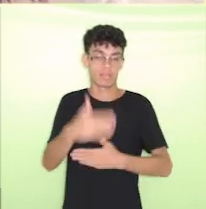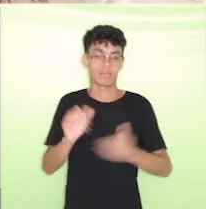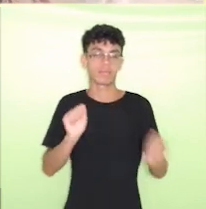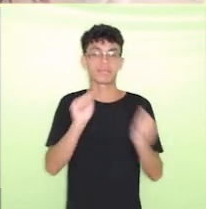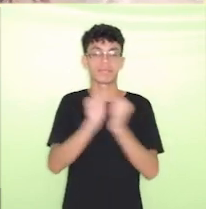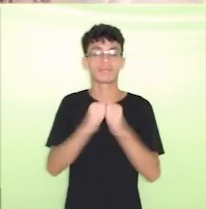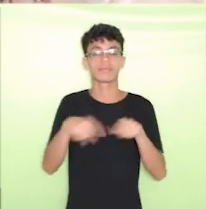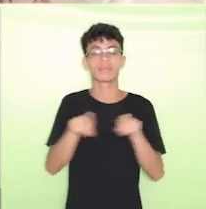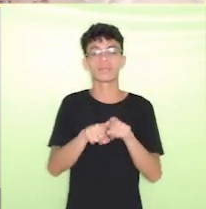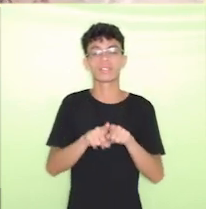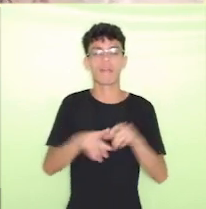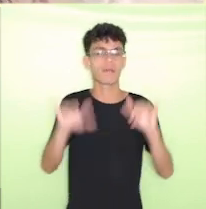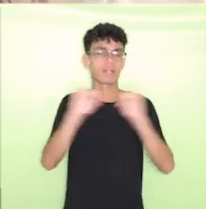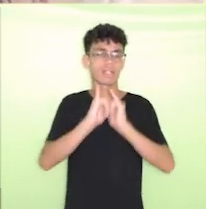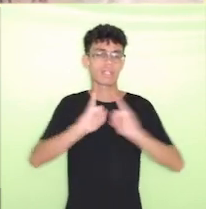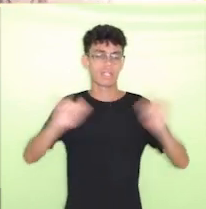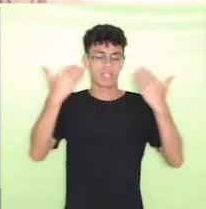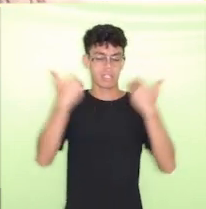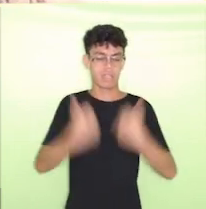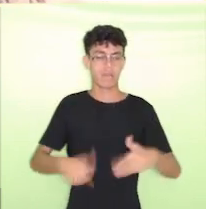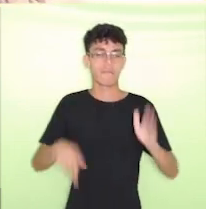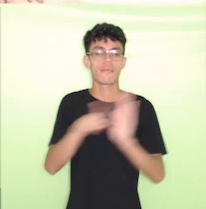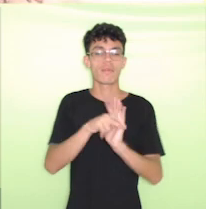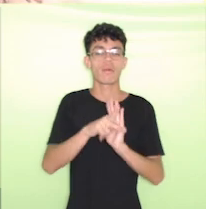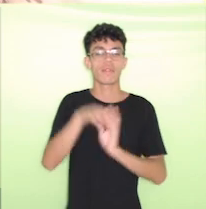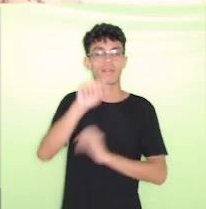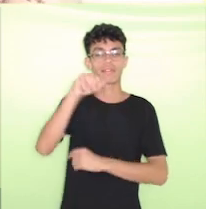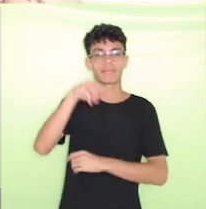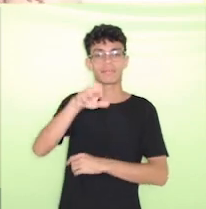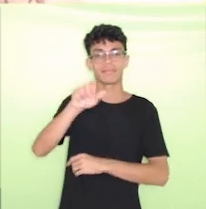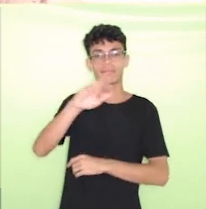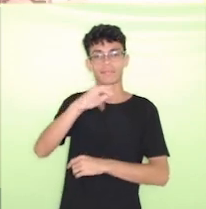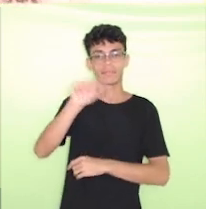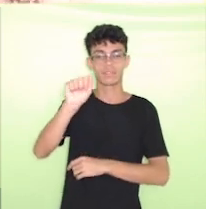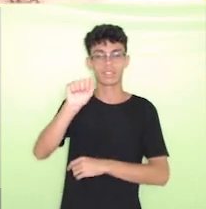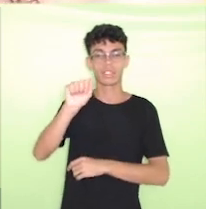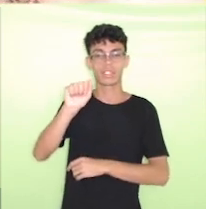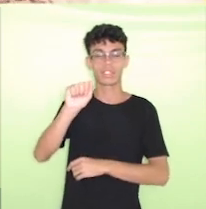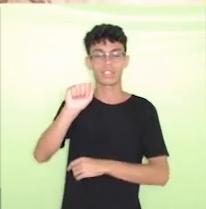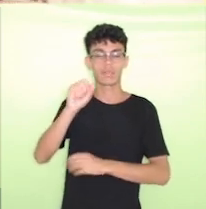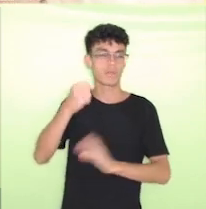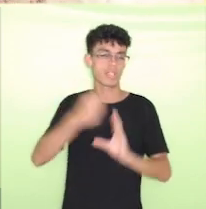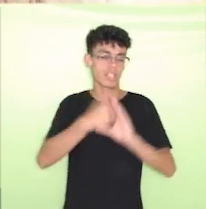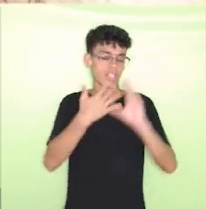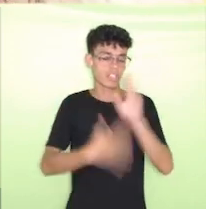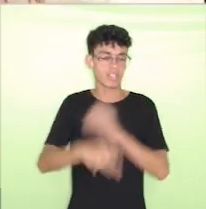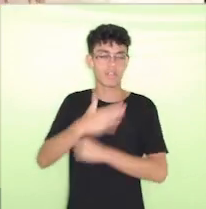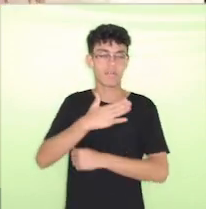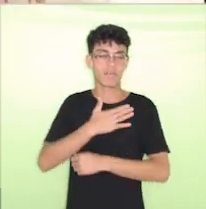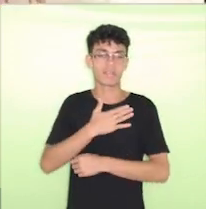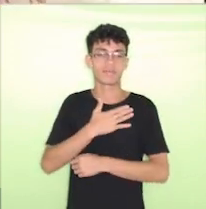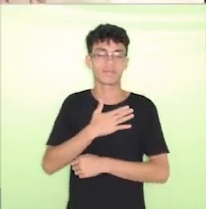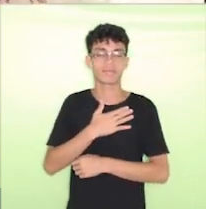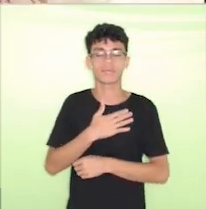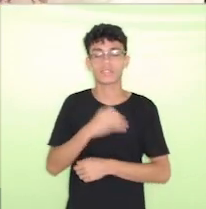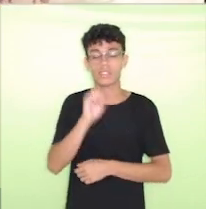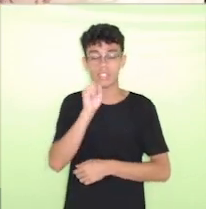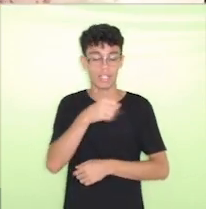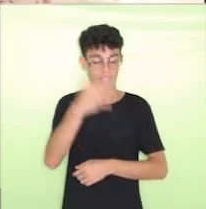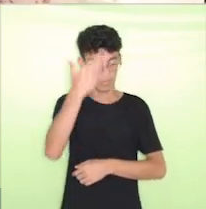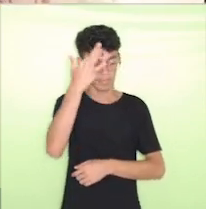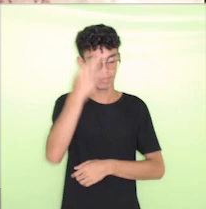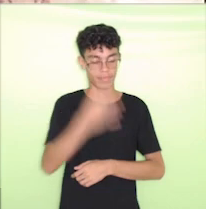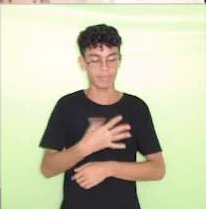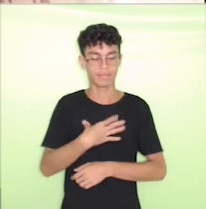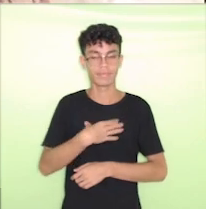também. Eu quero dizer que eu sou eu mesma, América. Uma maneira de ser. Sim, sim, minha filha,